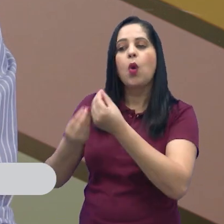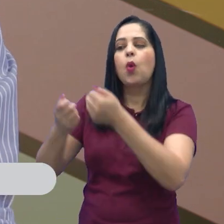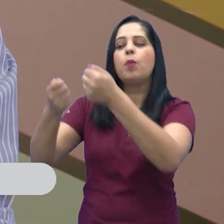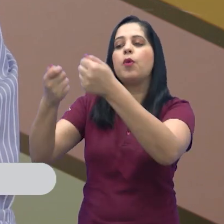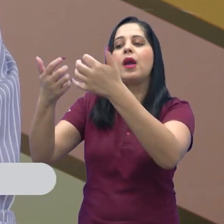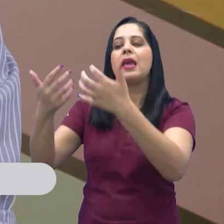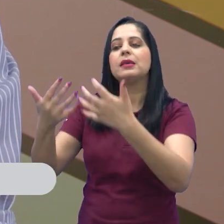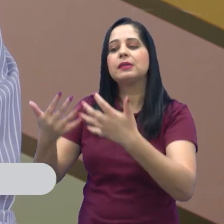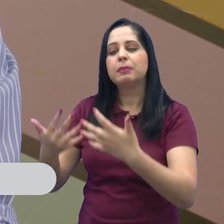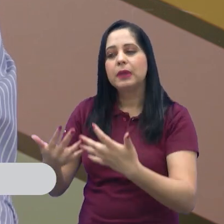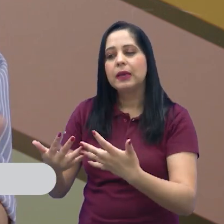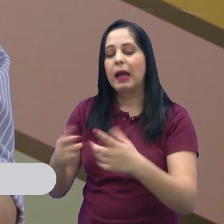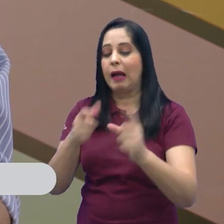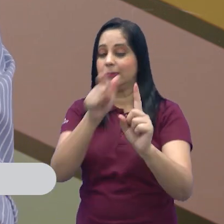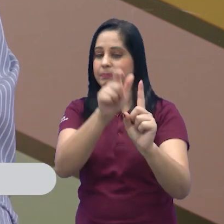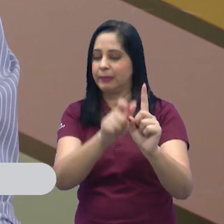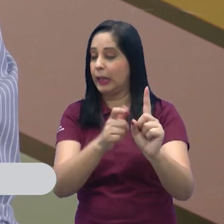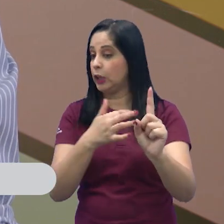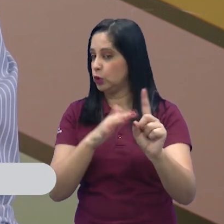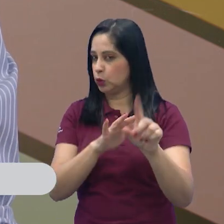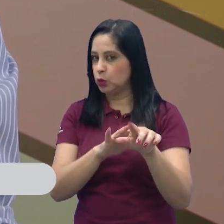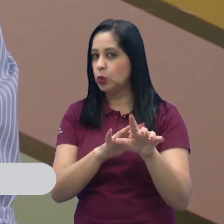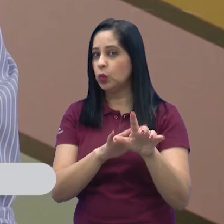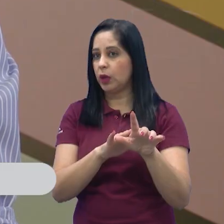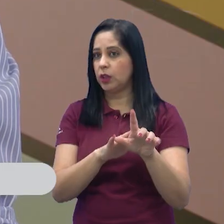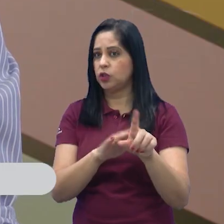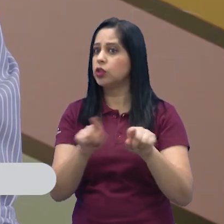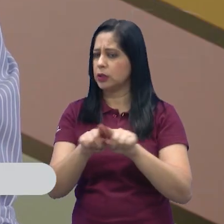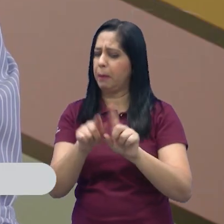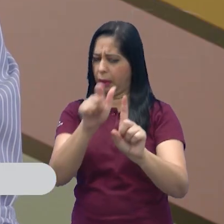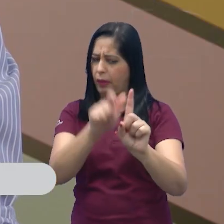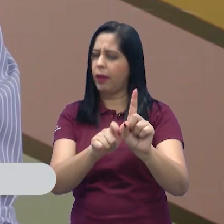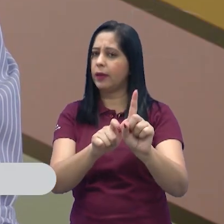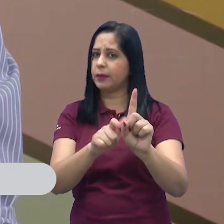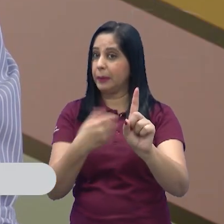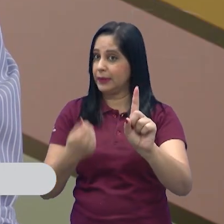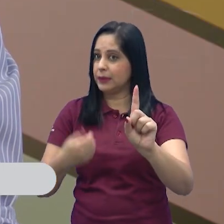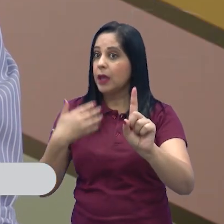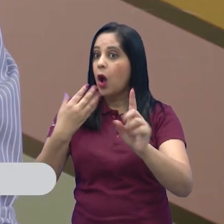vida para essa família, assim como para o paciente também. Então,